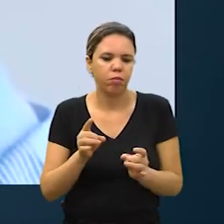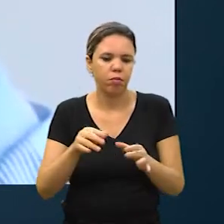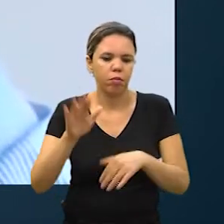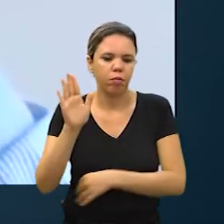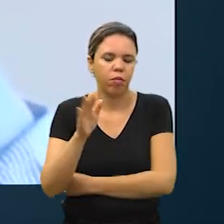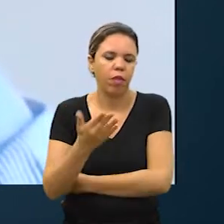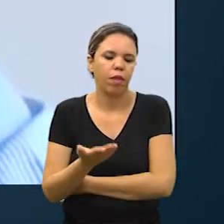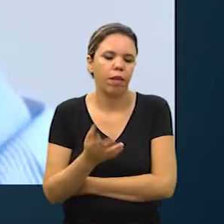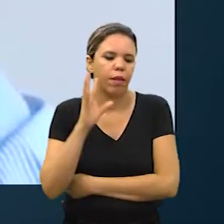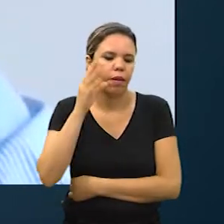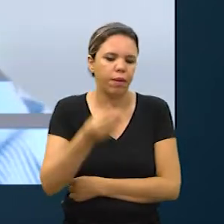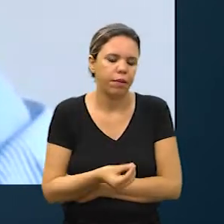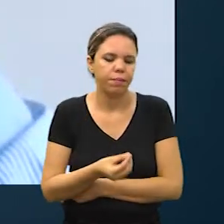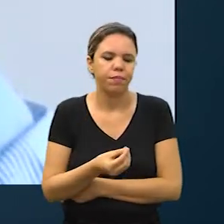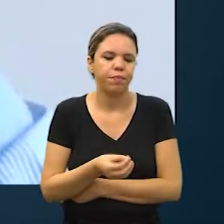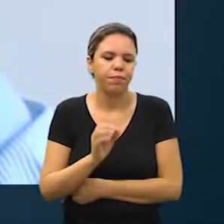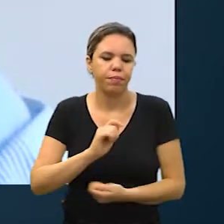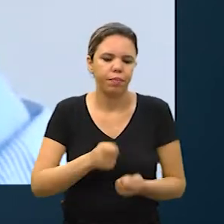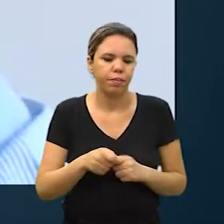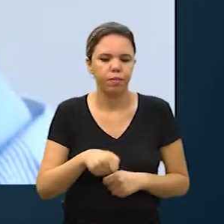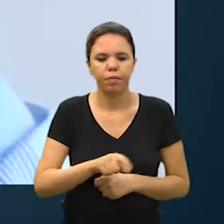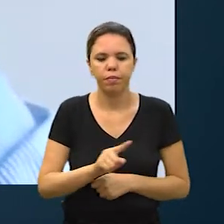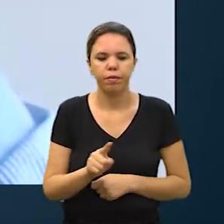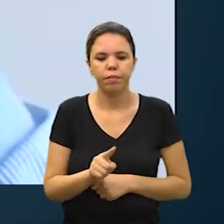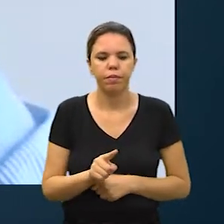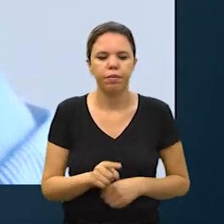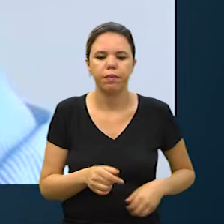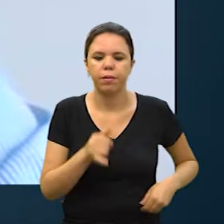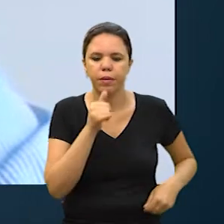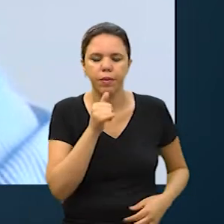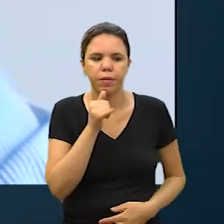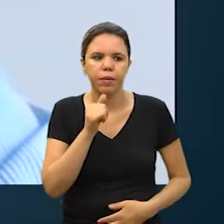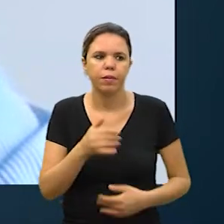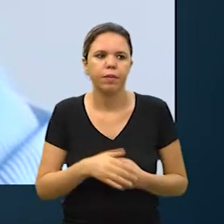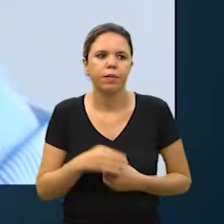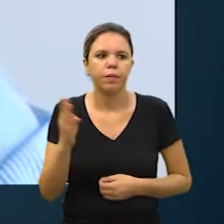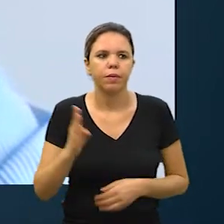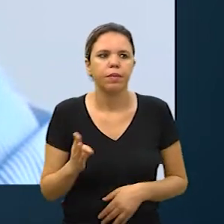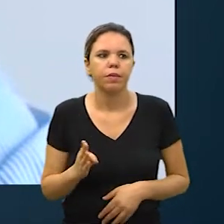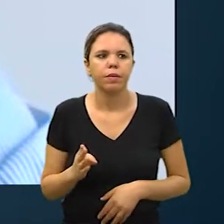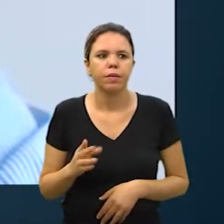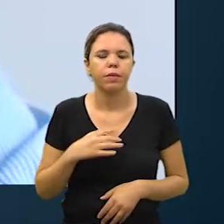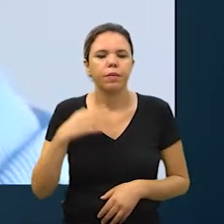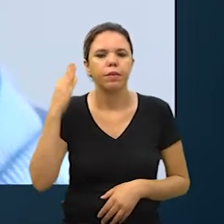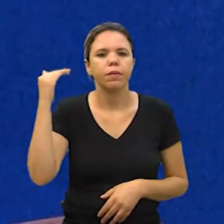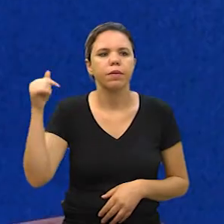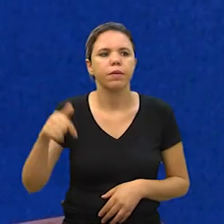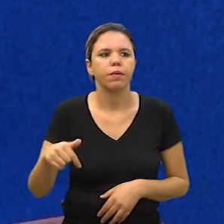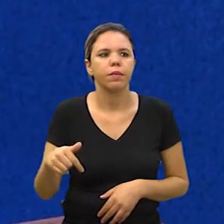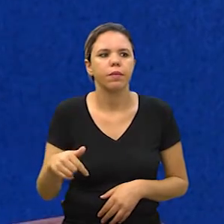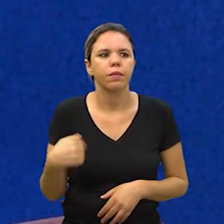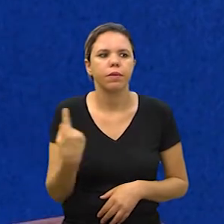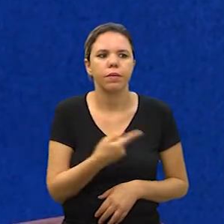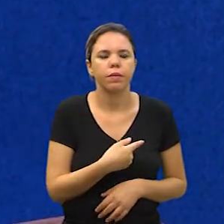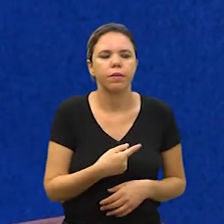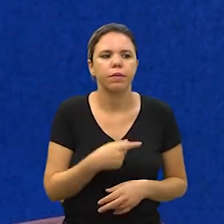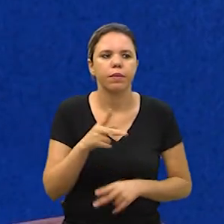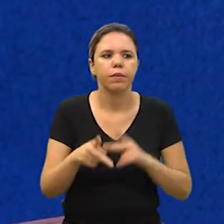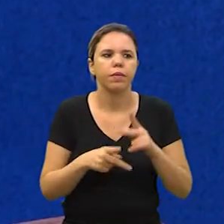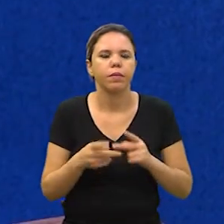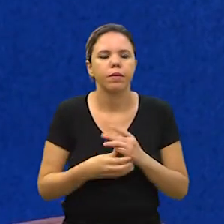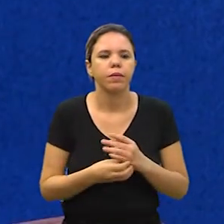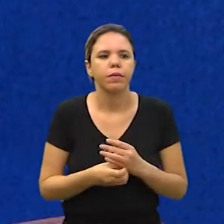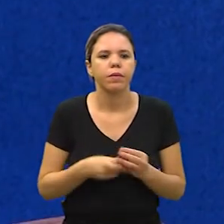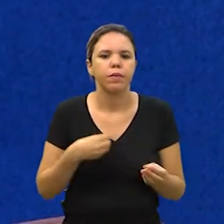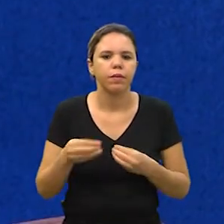mais. Mas precisa entender se aquilo se adequa ou não se adequa. Por exemplo, o caso do Brasil, a gente é muito conhecido pela nossa... O pessoal, a gente é